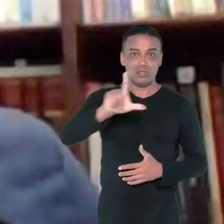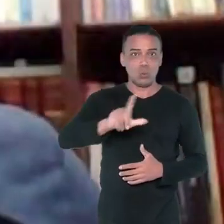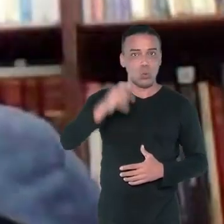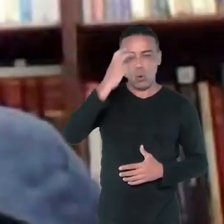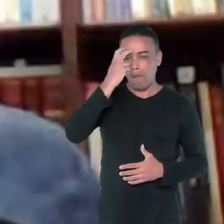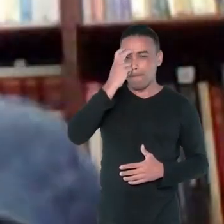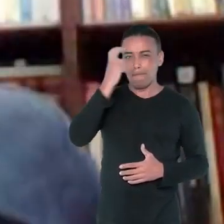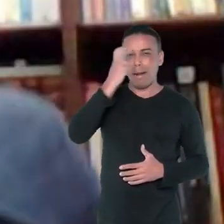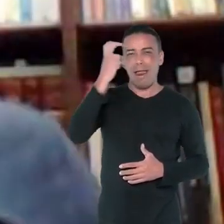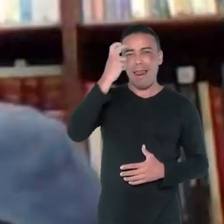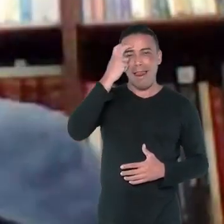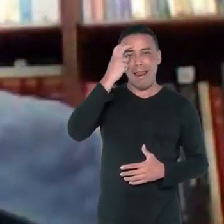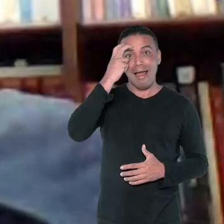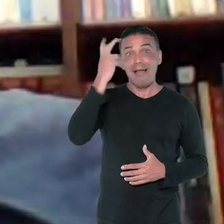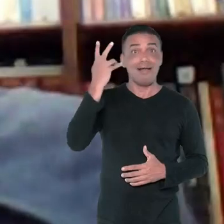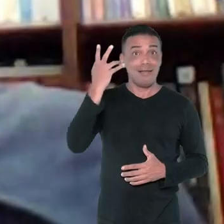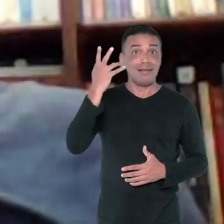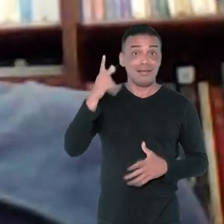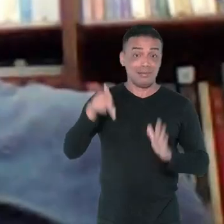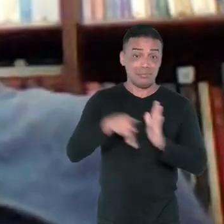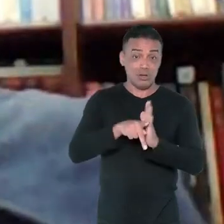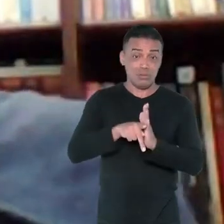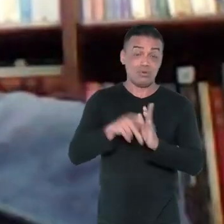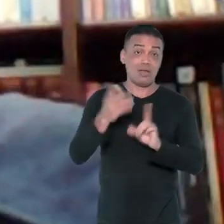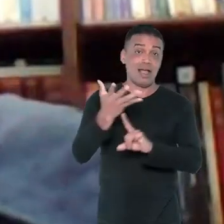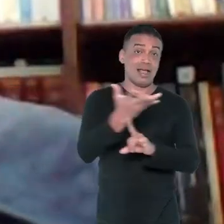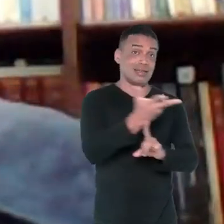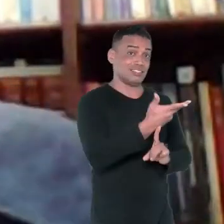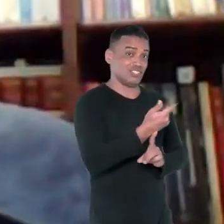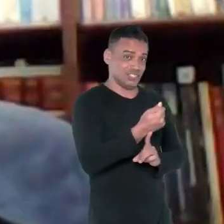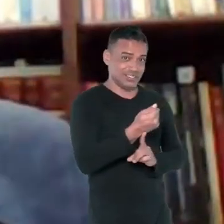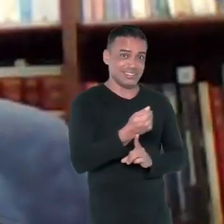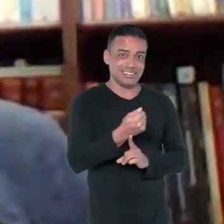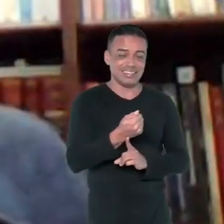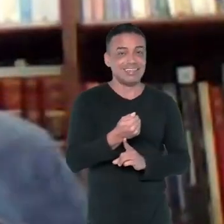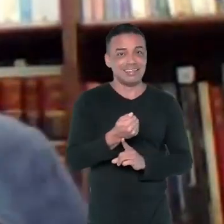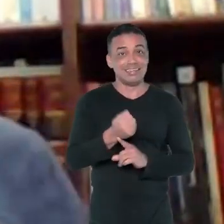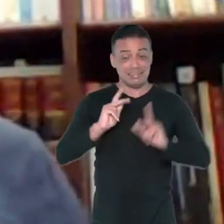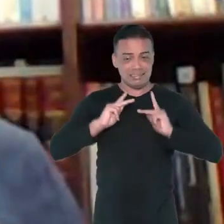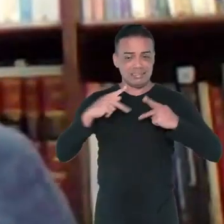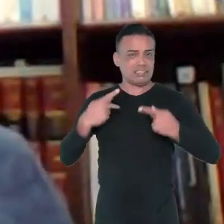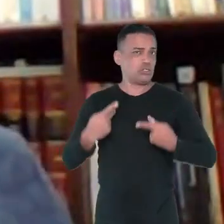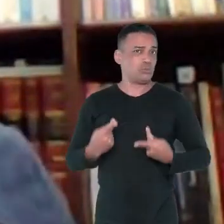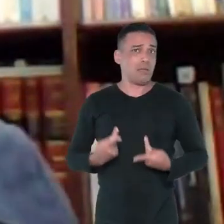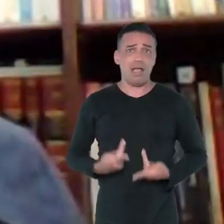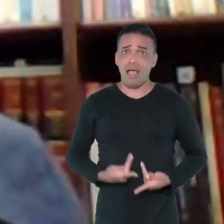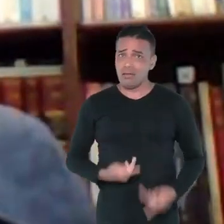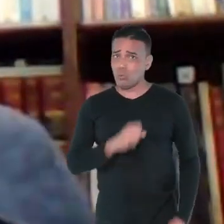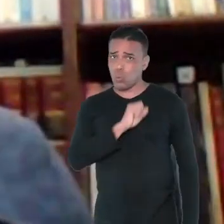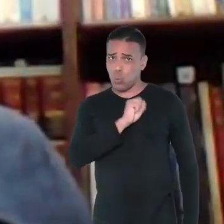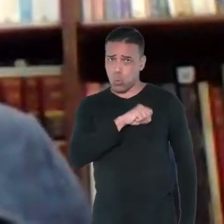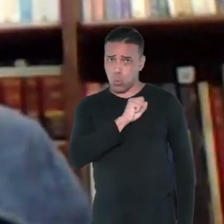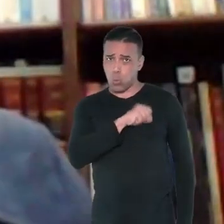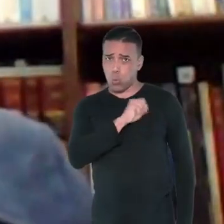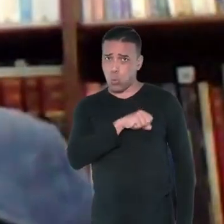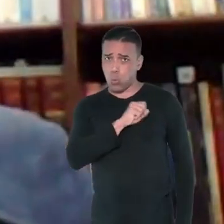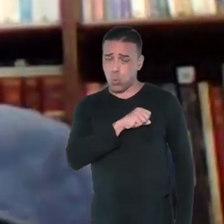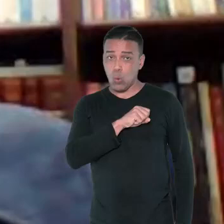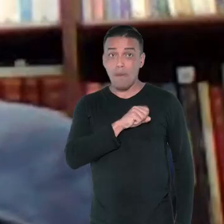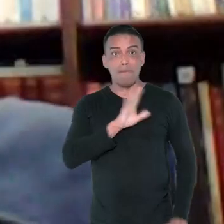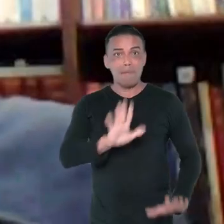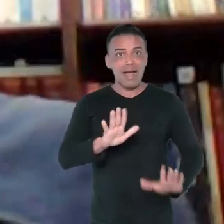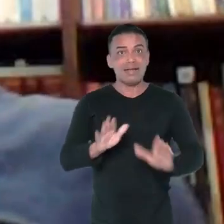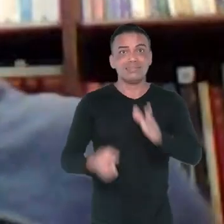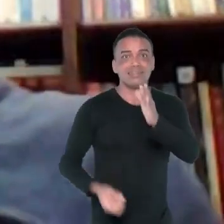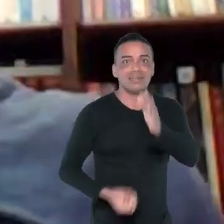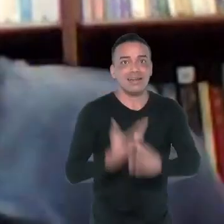literatura, das artes plásticas, que eram seres humanos monstruosos e que fizeram grandes obras de